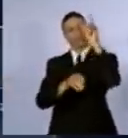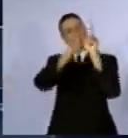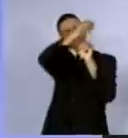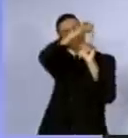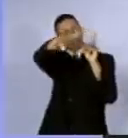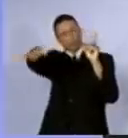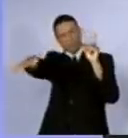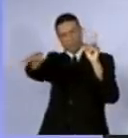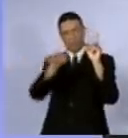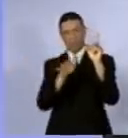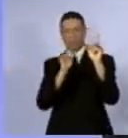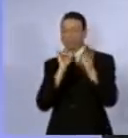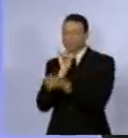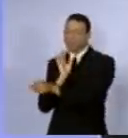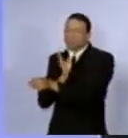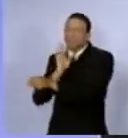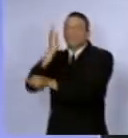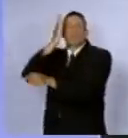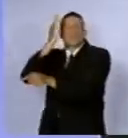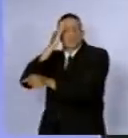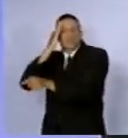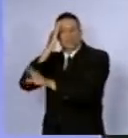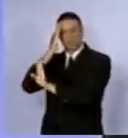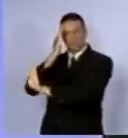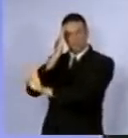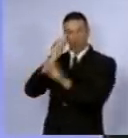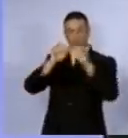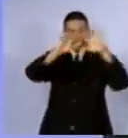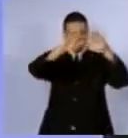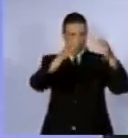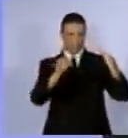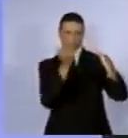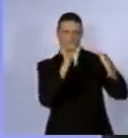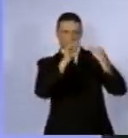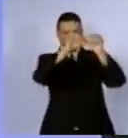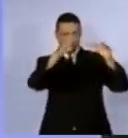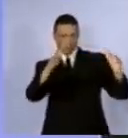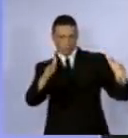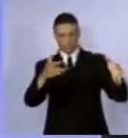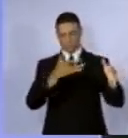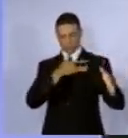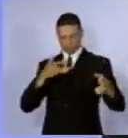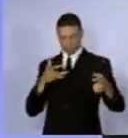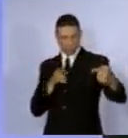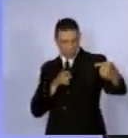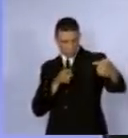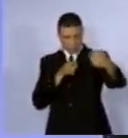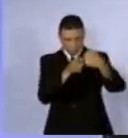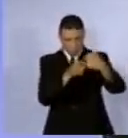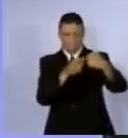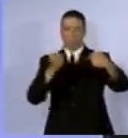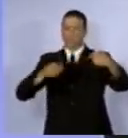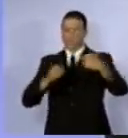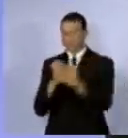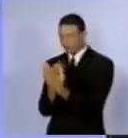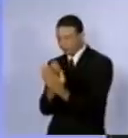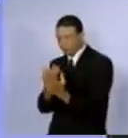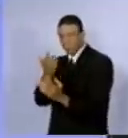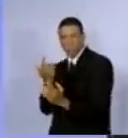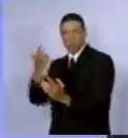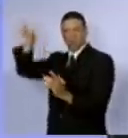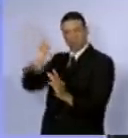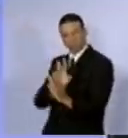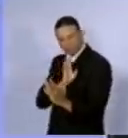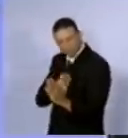detinham esse conhecimento. Mas agora que os cabos de eletricidade estão relacionados à saúde, agora nós precisamos de outro tipo de conhecimento, ou